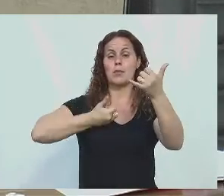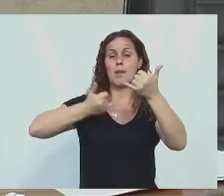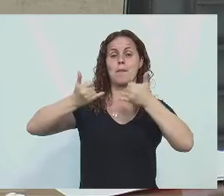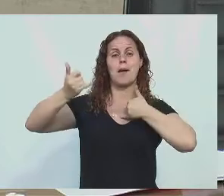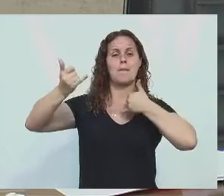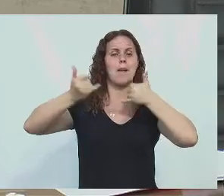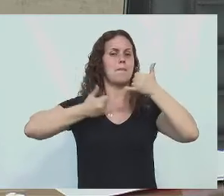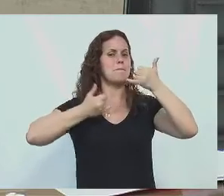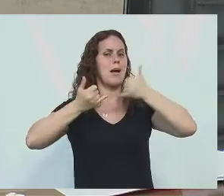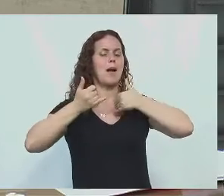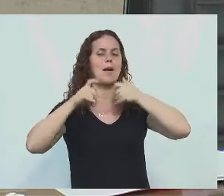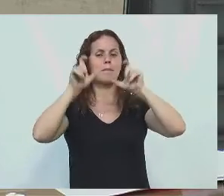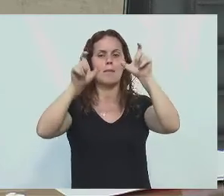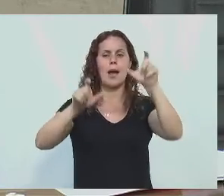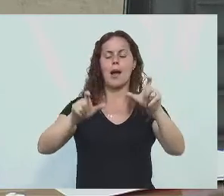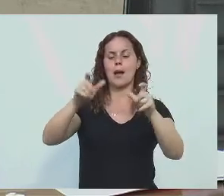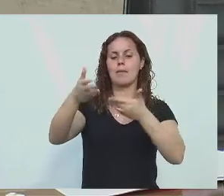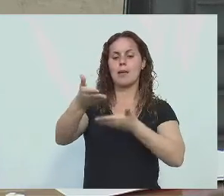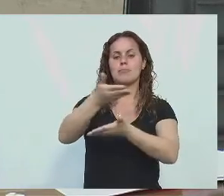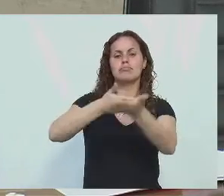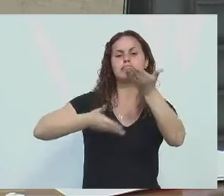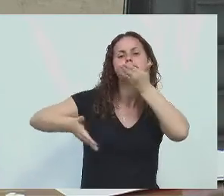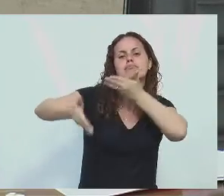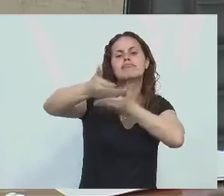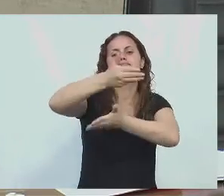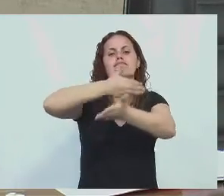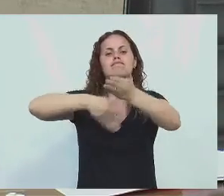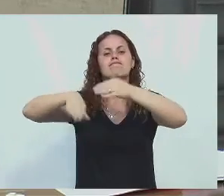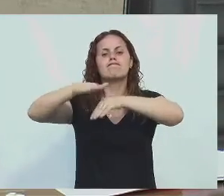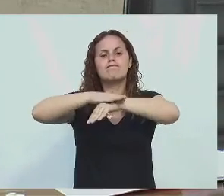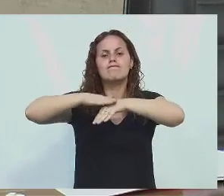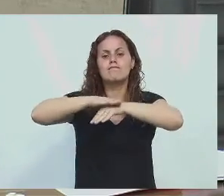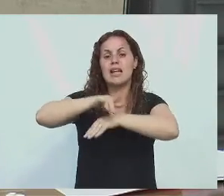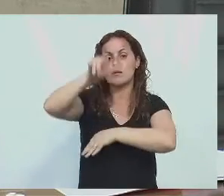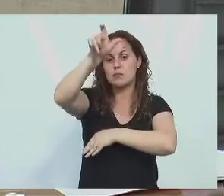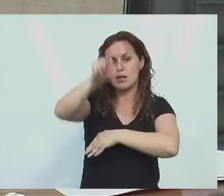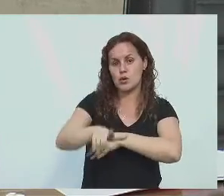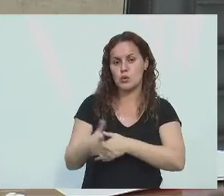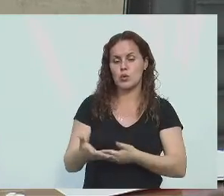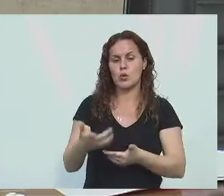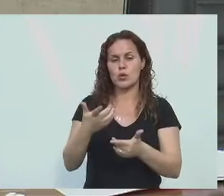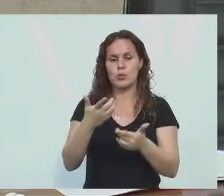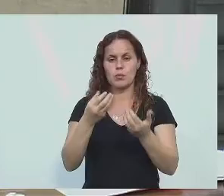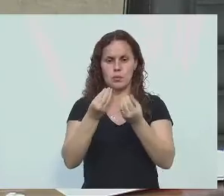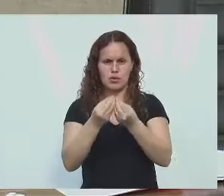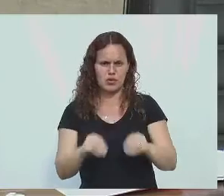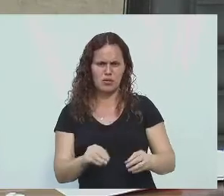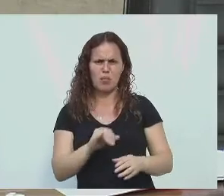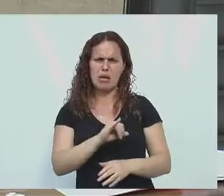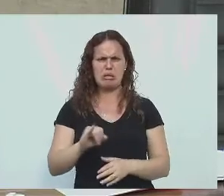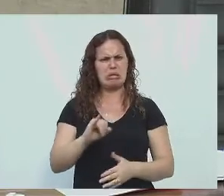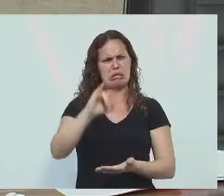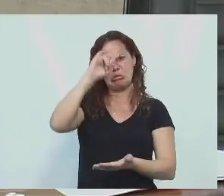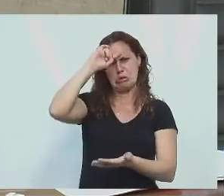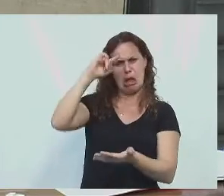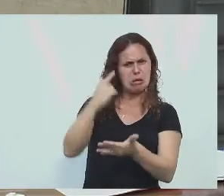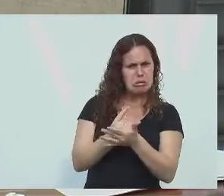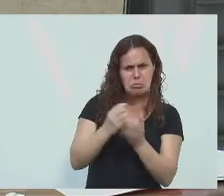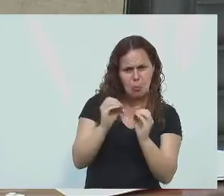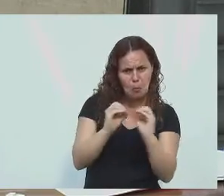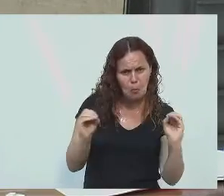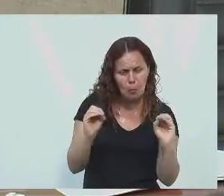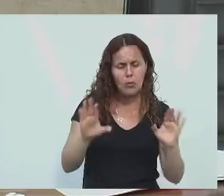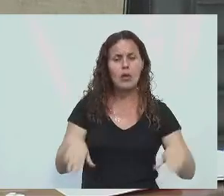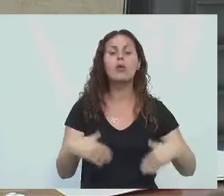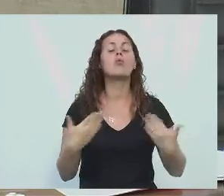estar mais diretamente afetada. Então, alguns podem perguntar, ué, sabe, se não é deliberativa, então qual